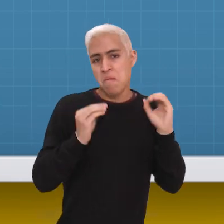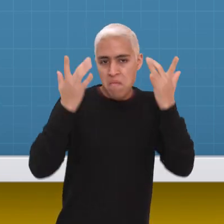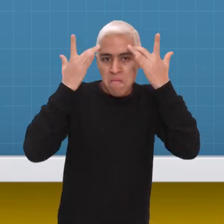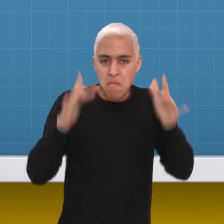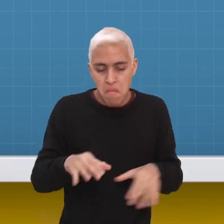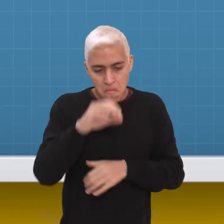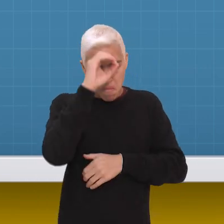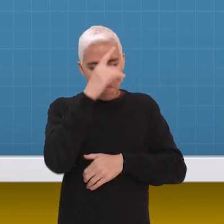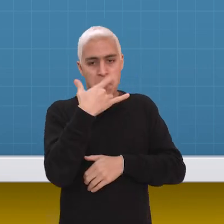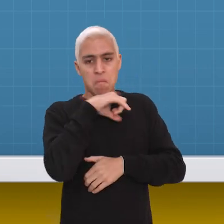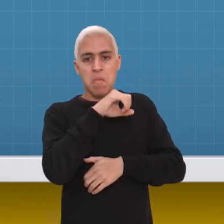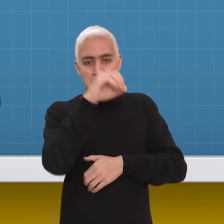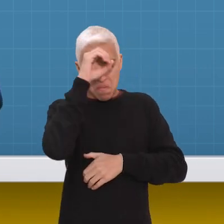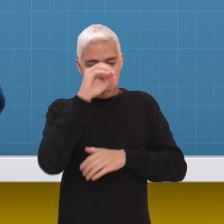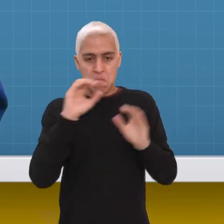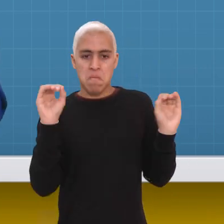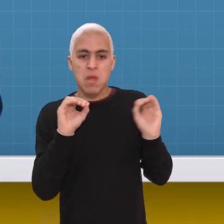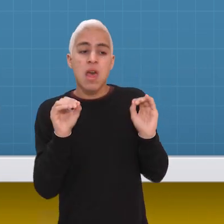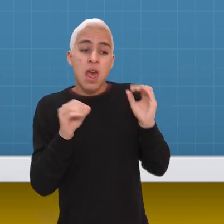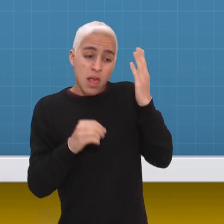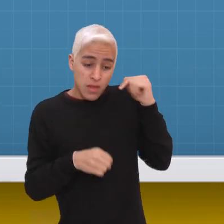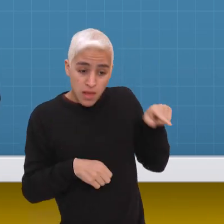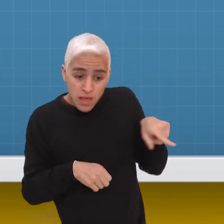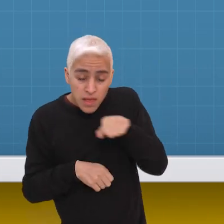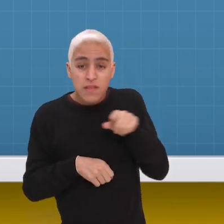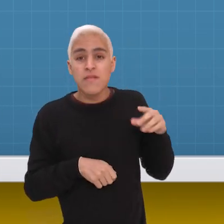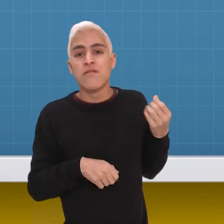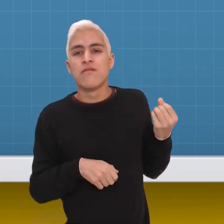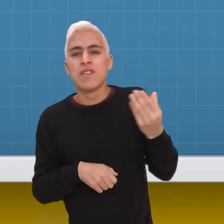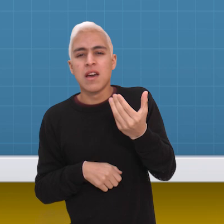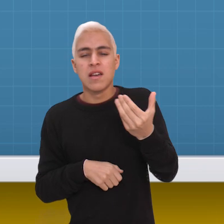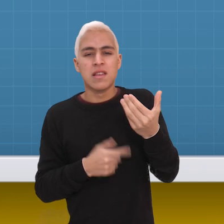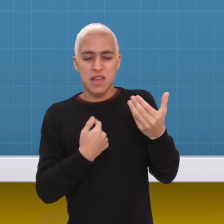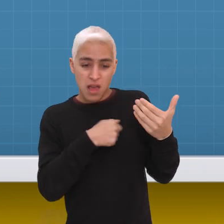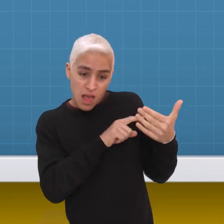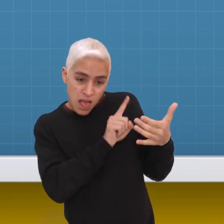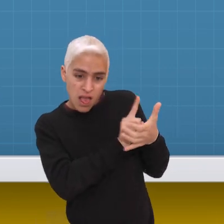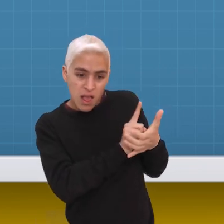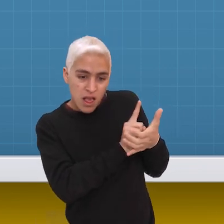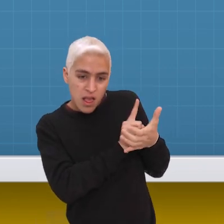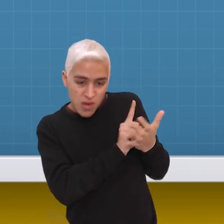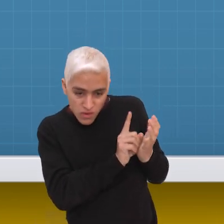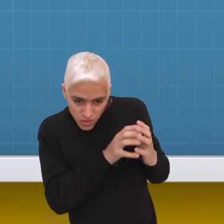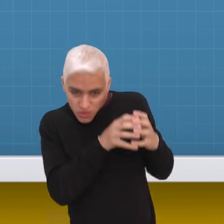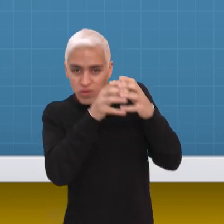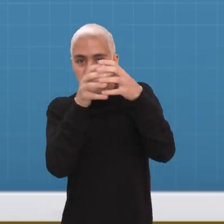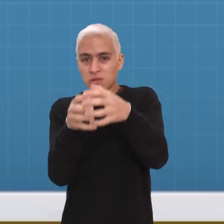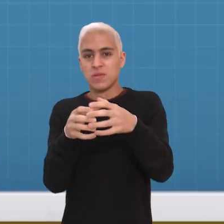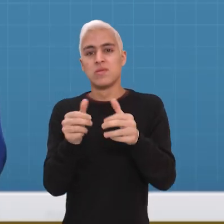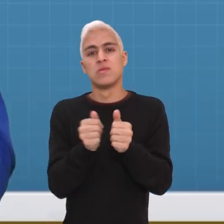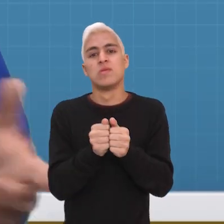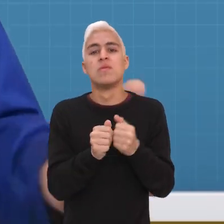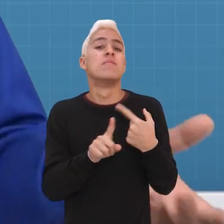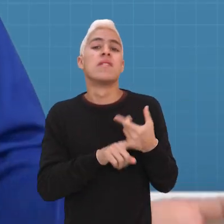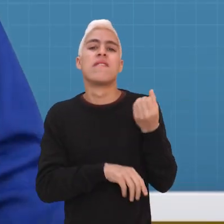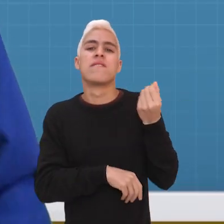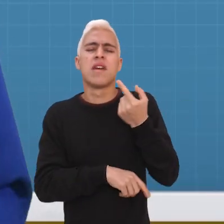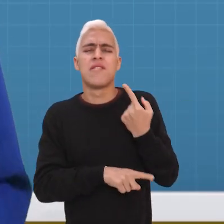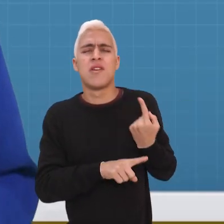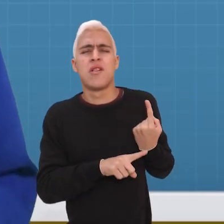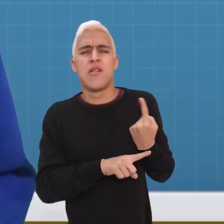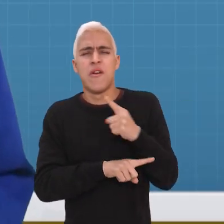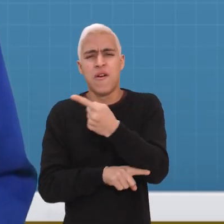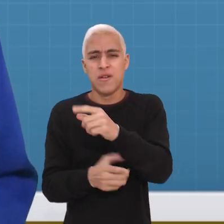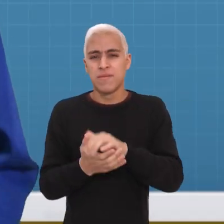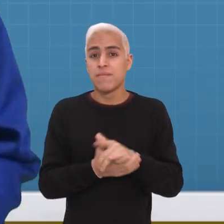contou. Nem os pais dela. Eu só sei da viagem e eu me sinto junto deles nessa viagem. Porque é uma viagem muito